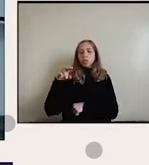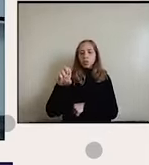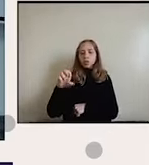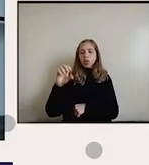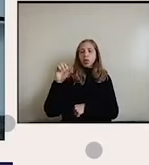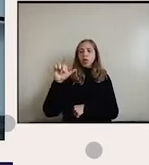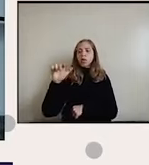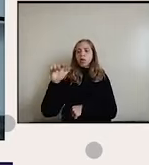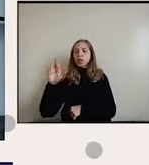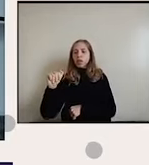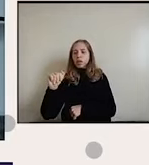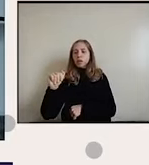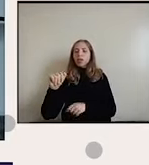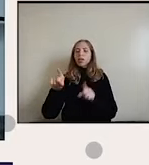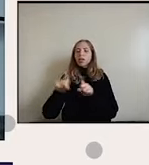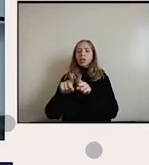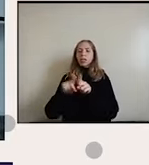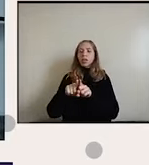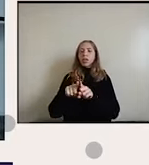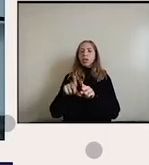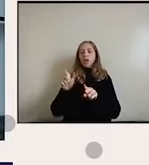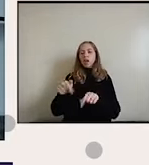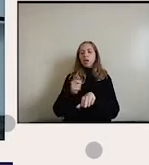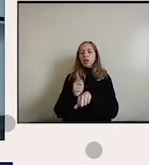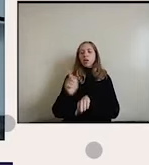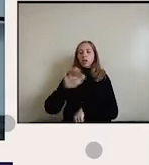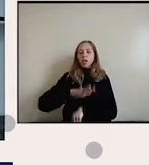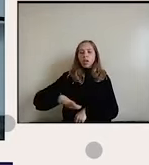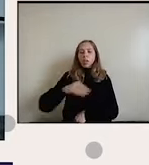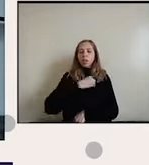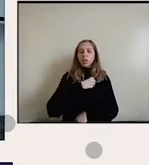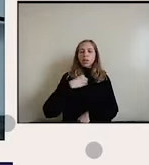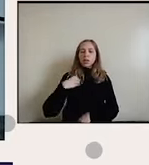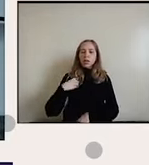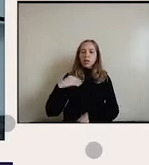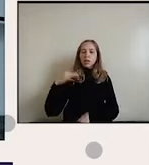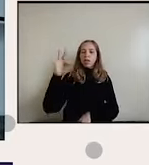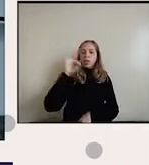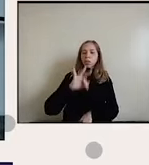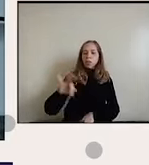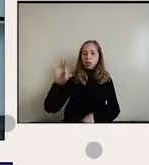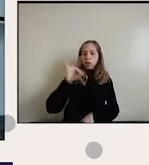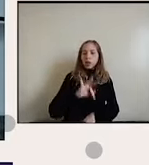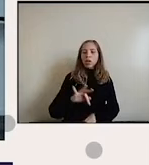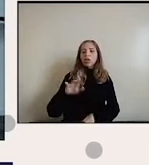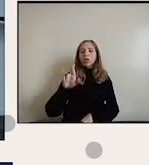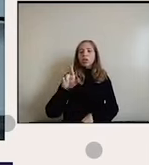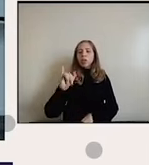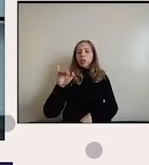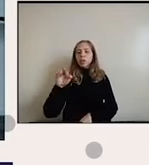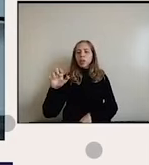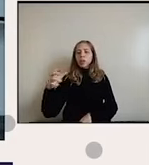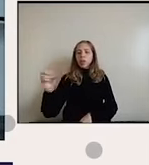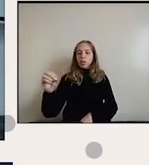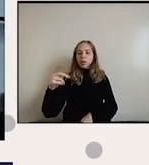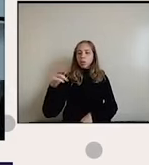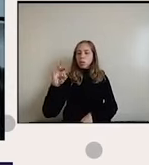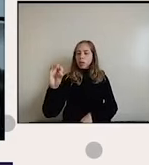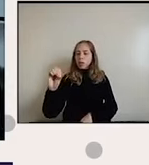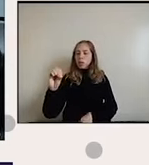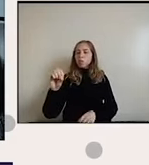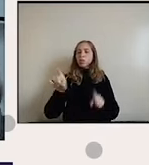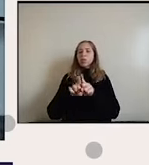é graduada em Medicina pela Faculdade de Medicina de Ribeirão Preto, da USP, residência médica